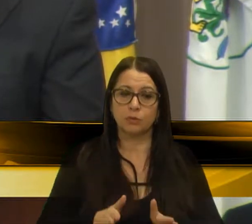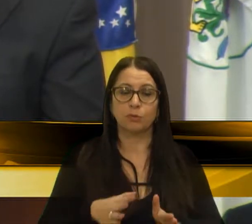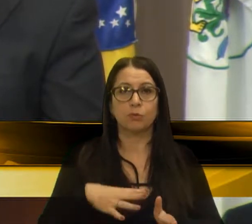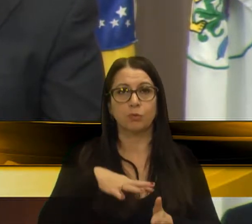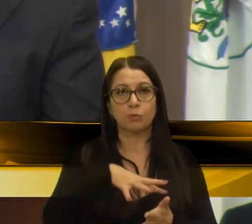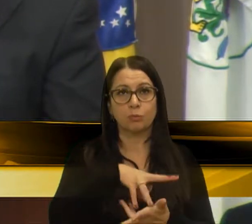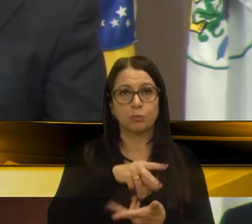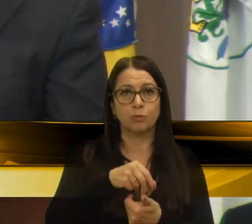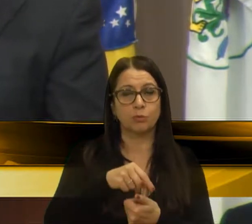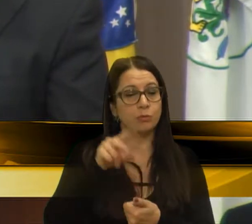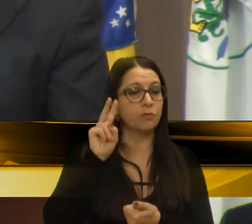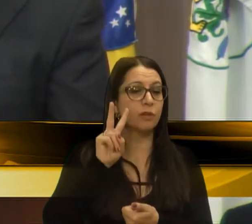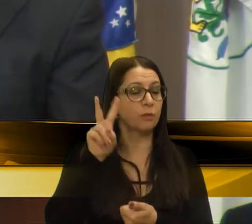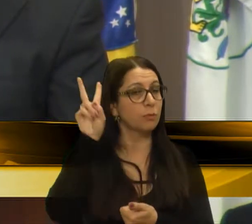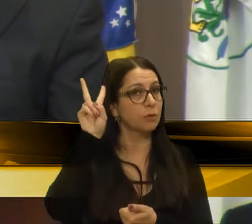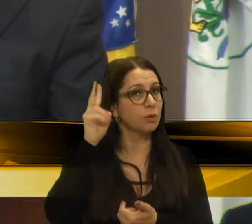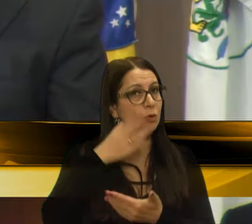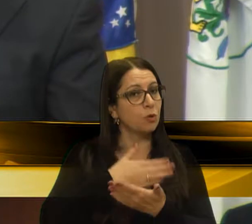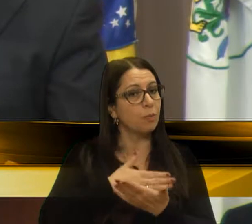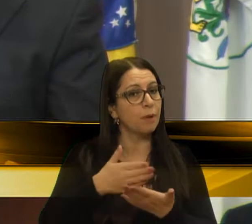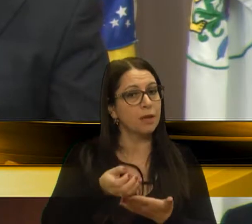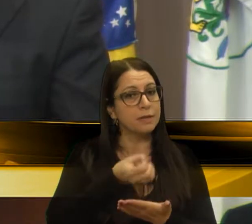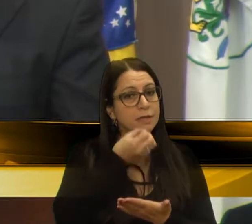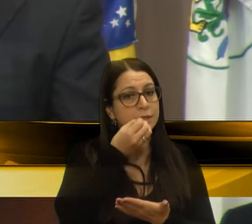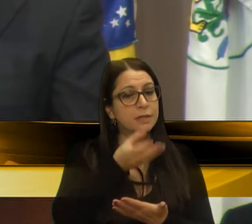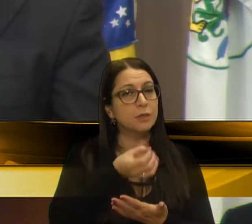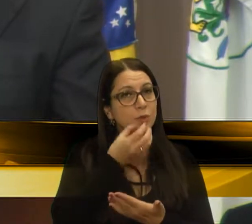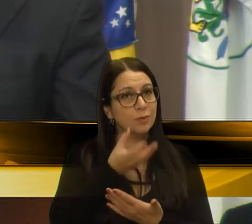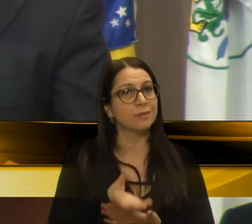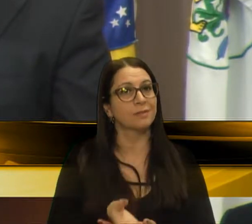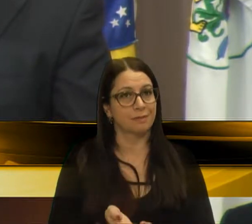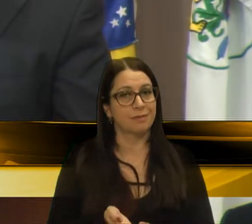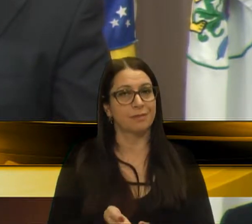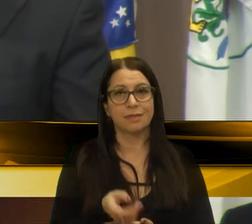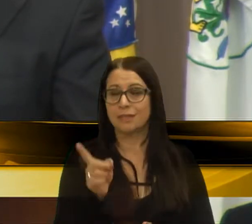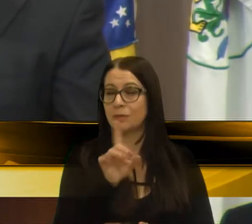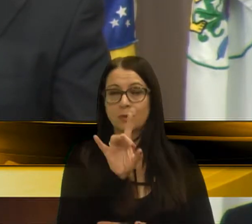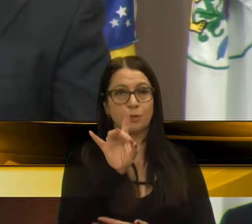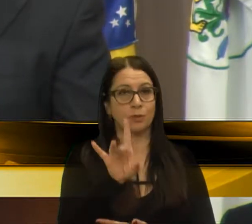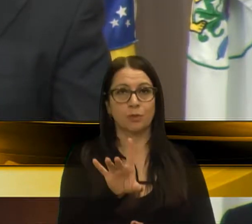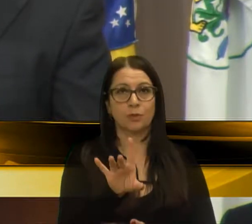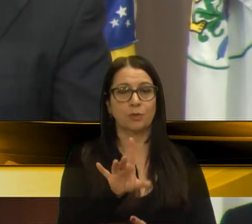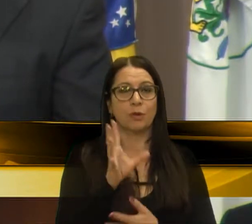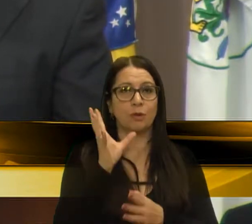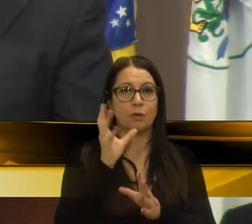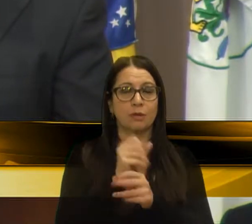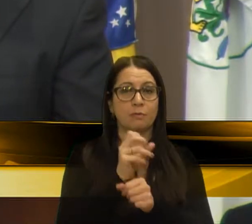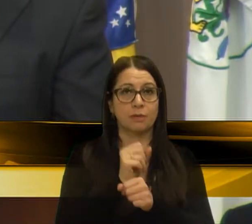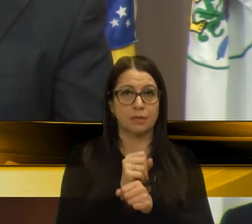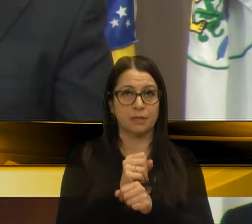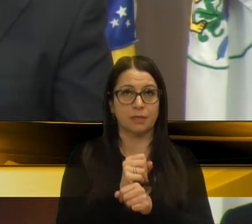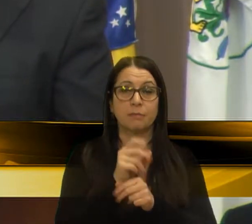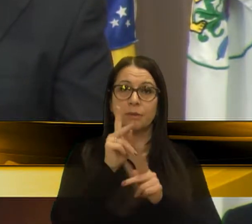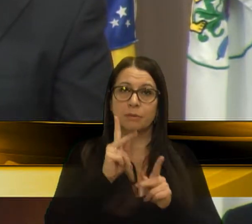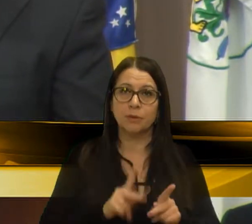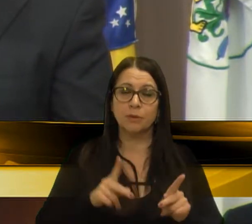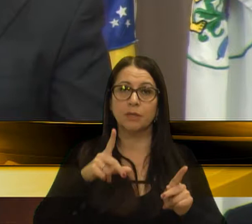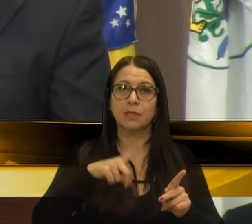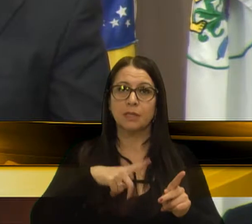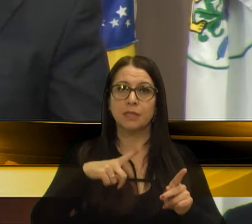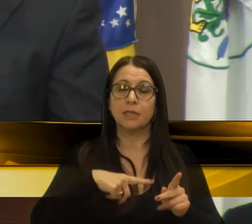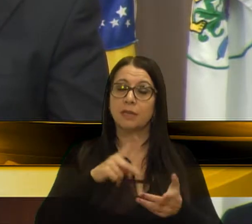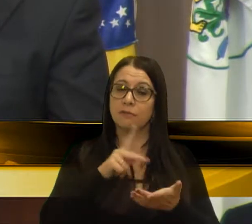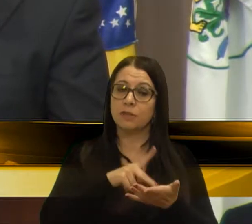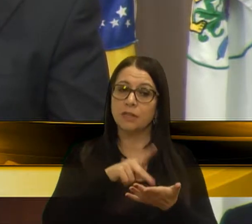como histórias que começam a ser contadas, não apenas contabilizá-las, é para aqueles que têm